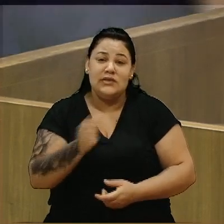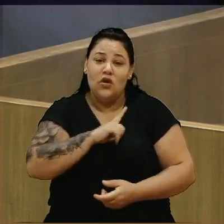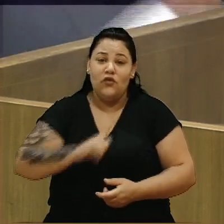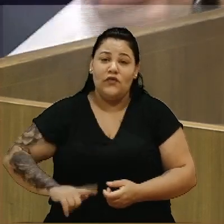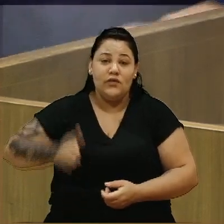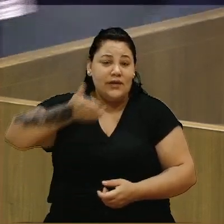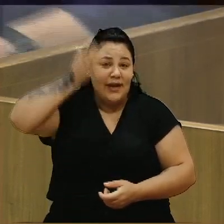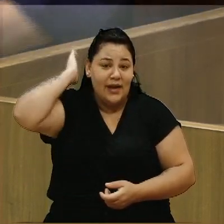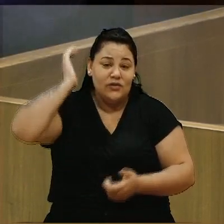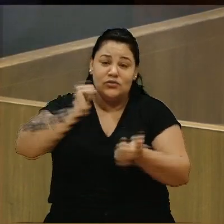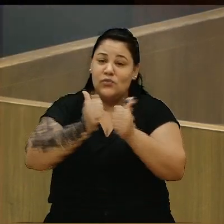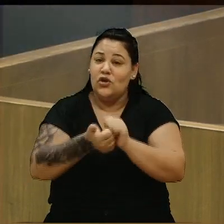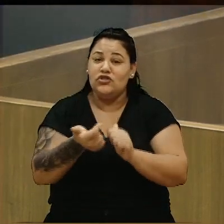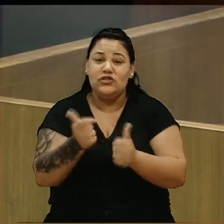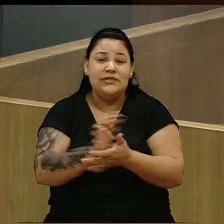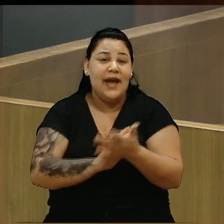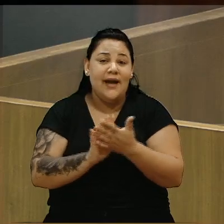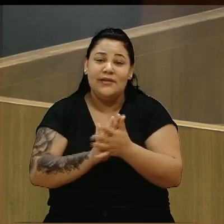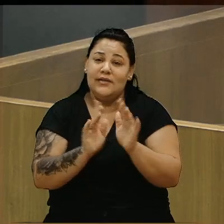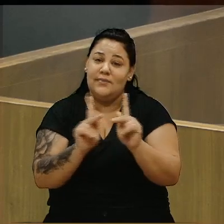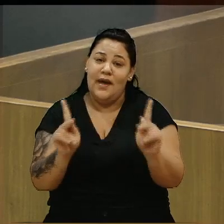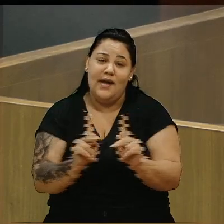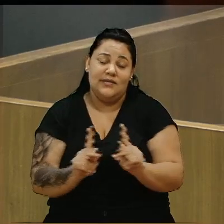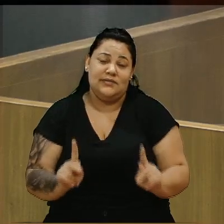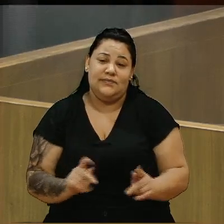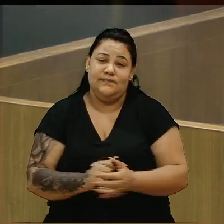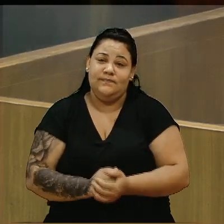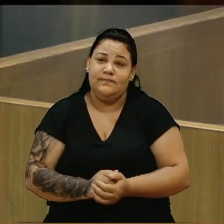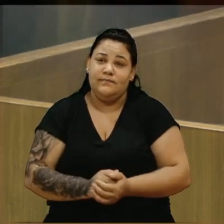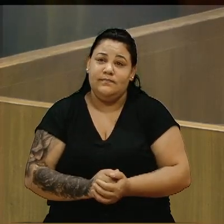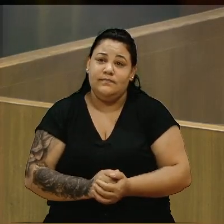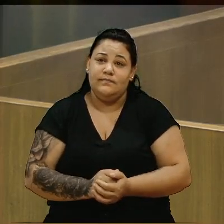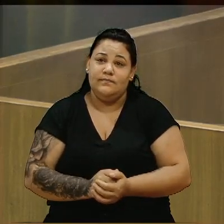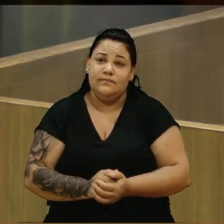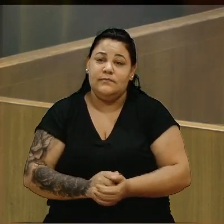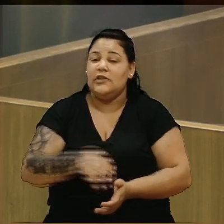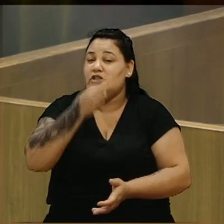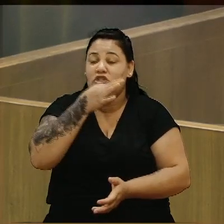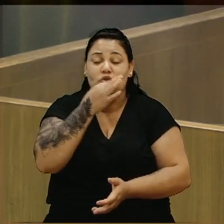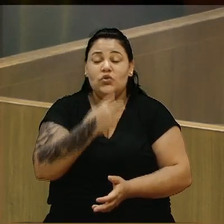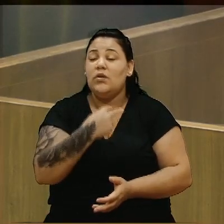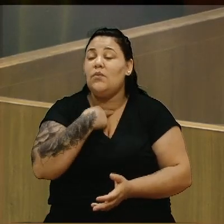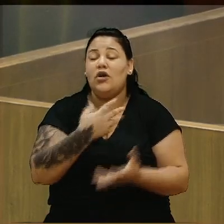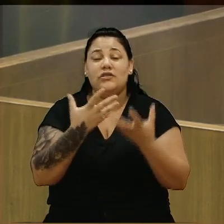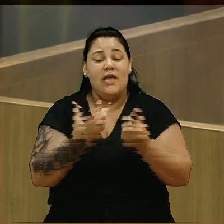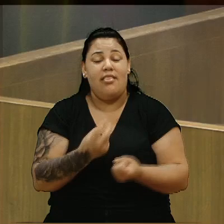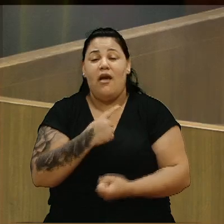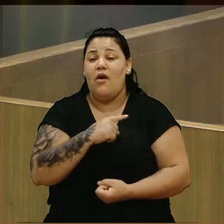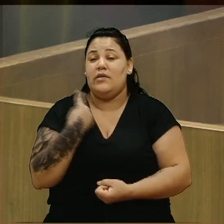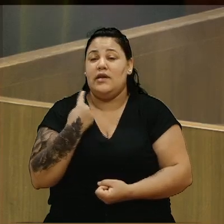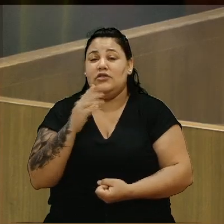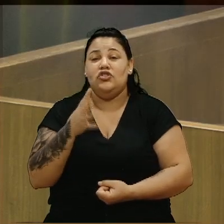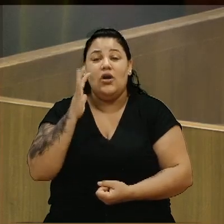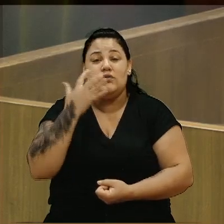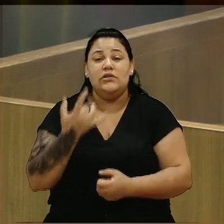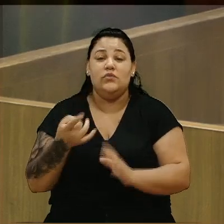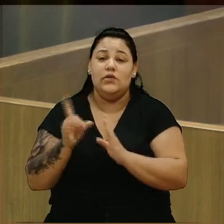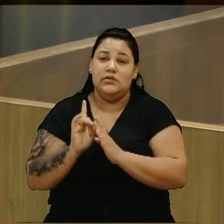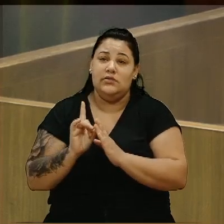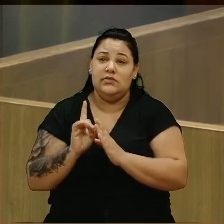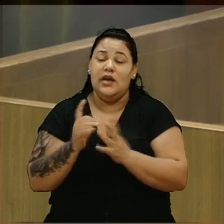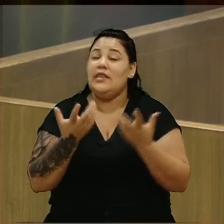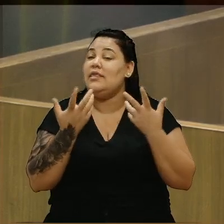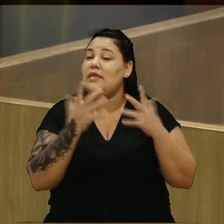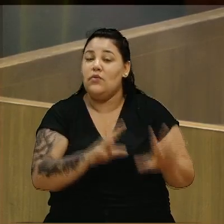teve paz. Fica o alerta, a nossa cobrança, Caxias do Sul não pode aceitar esse retrocesso que já ocorreu anteriormente. Não